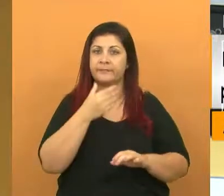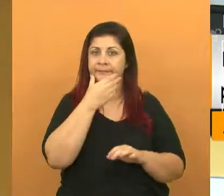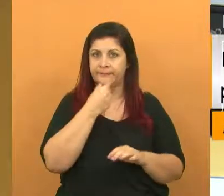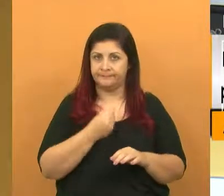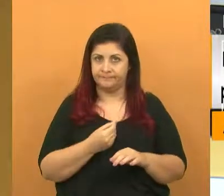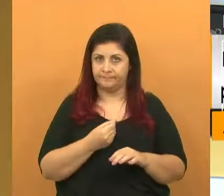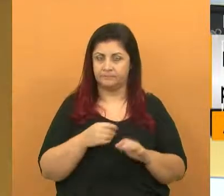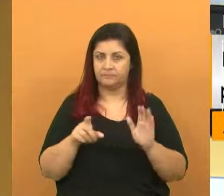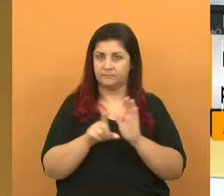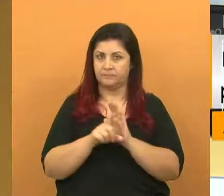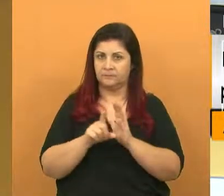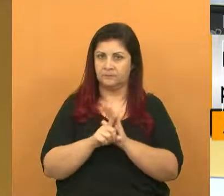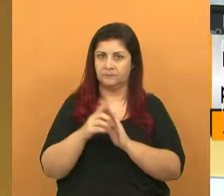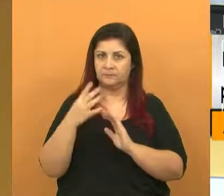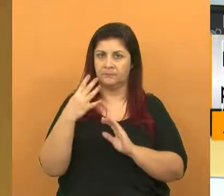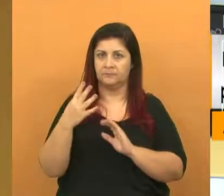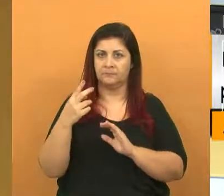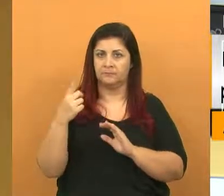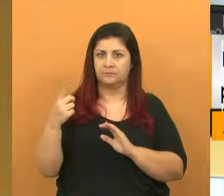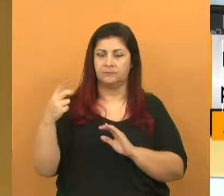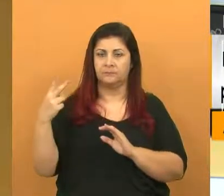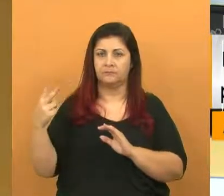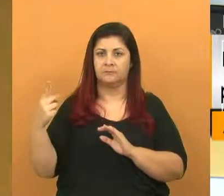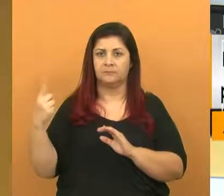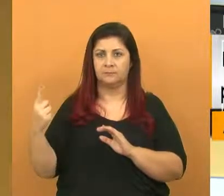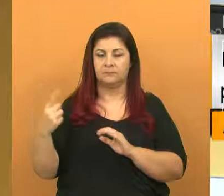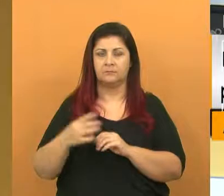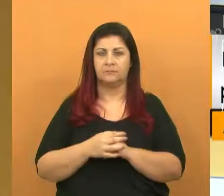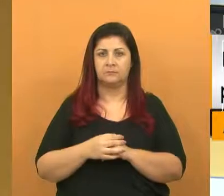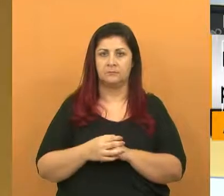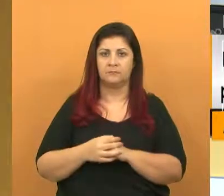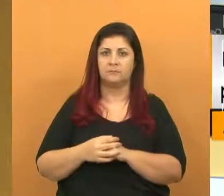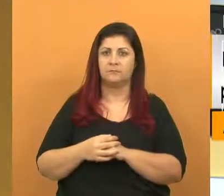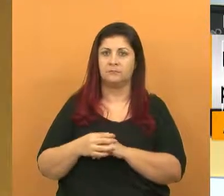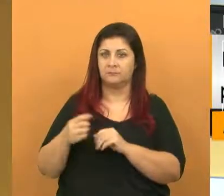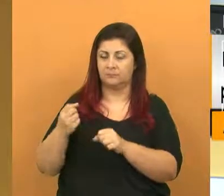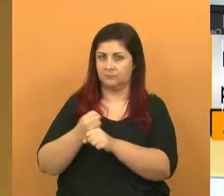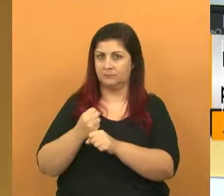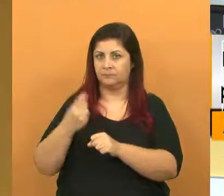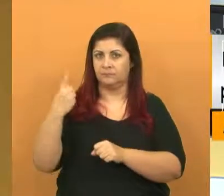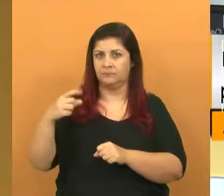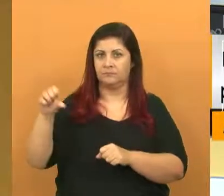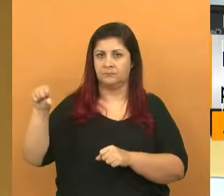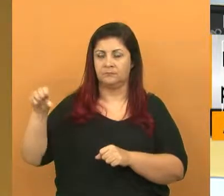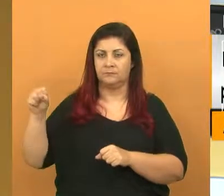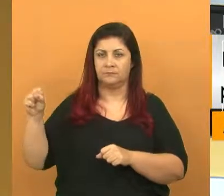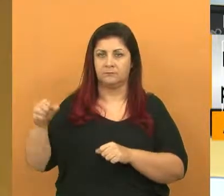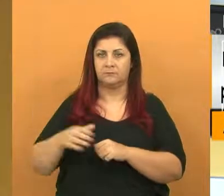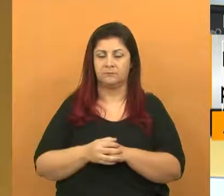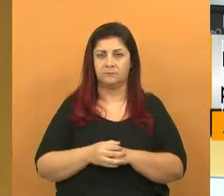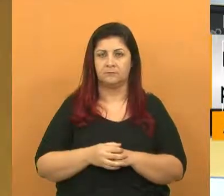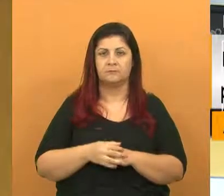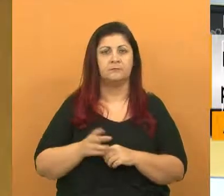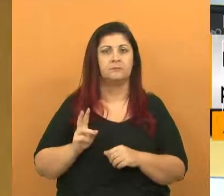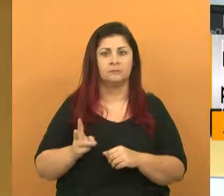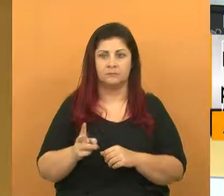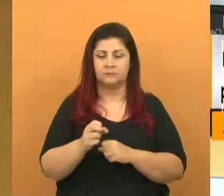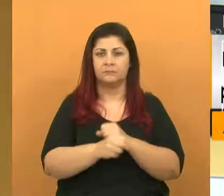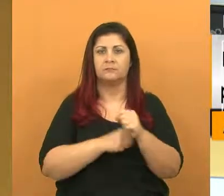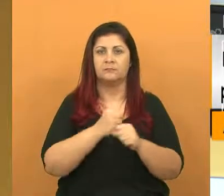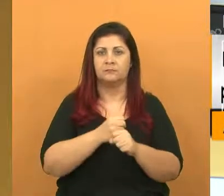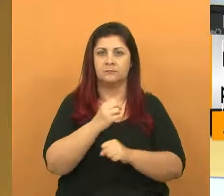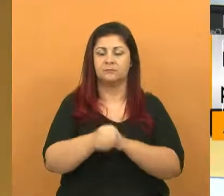número 4.121, de 25 de agosto de 1998, passa a ser comemorada anualmente na semana do